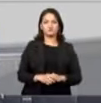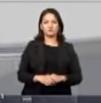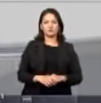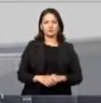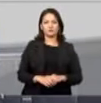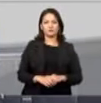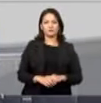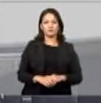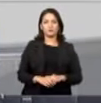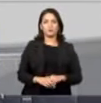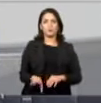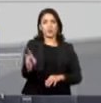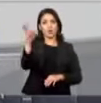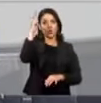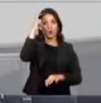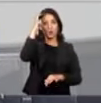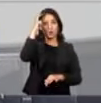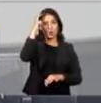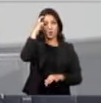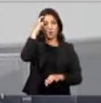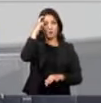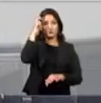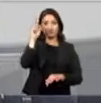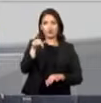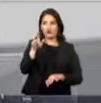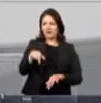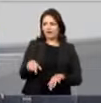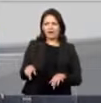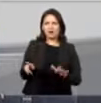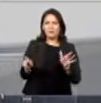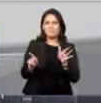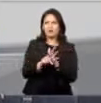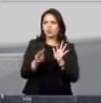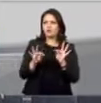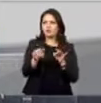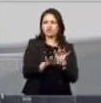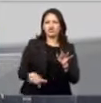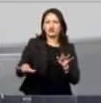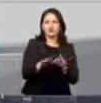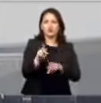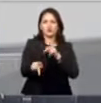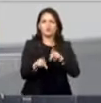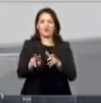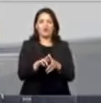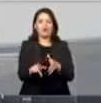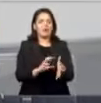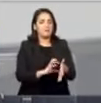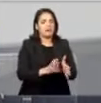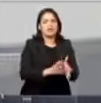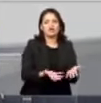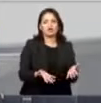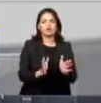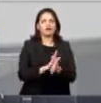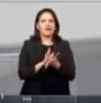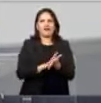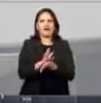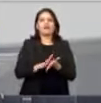ação da qual não pertence a nenhum partido político. Ela é, por si, revolucionária da mudança